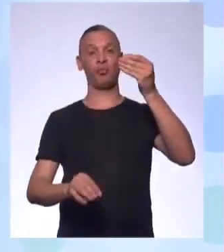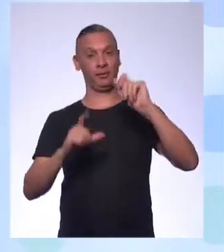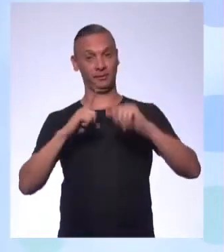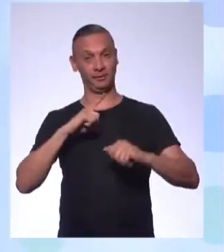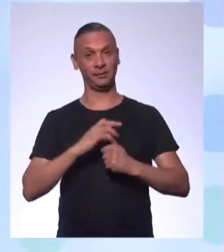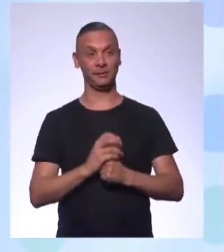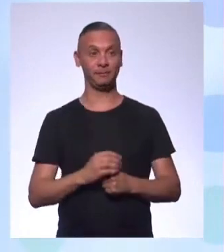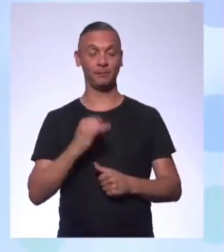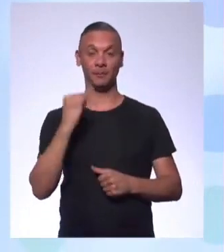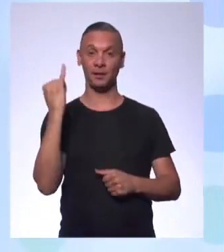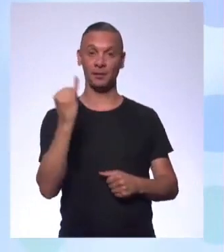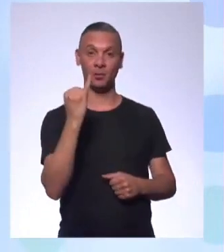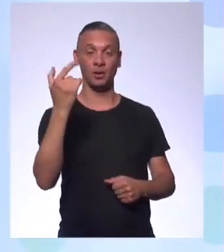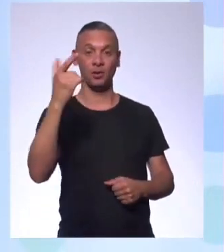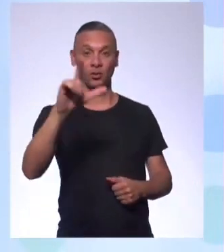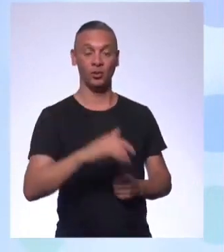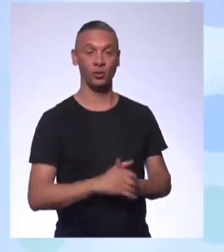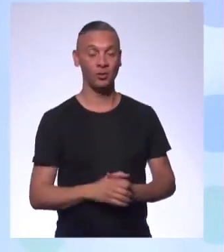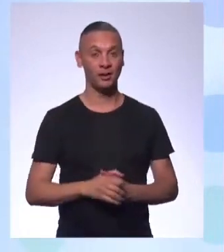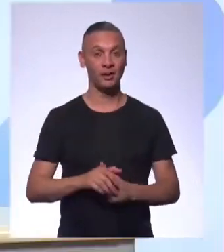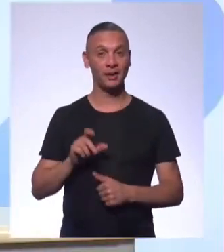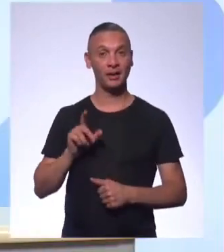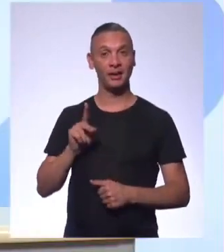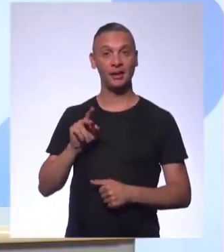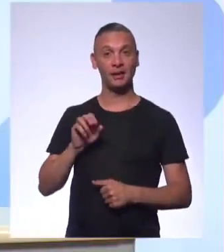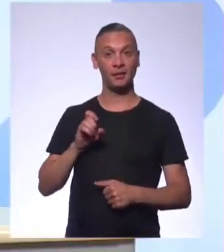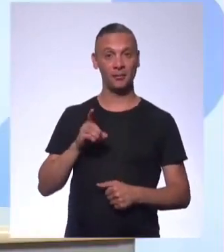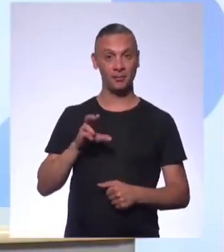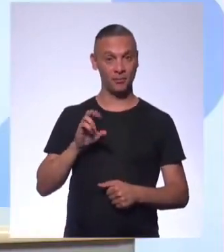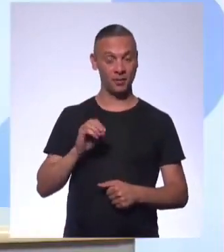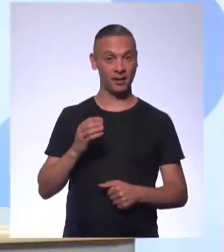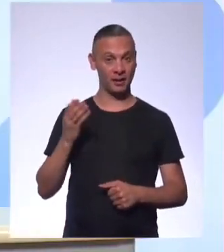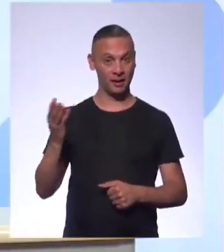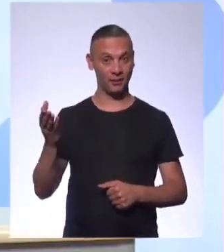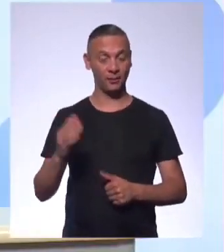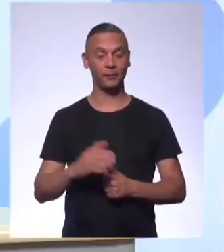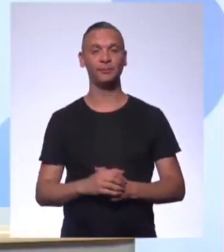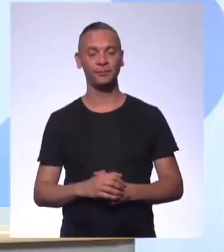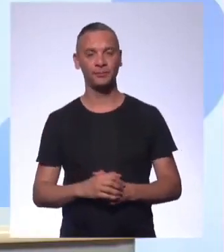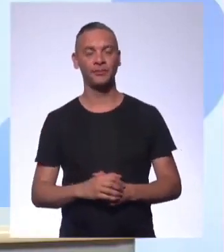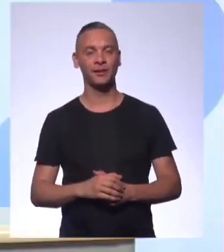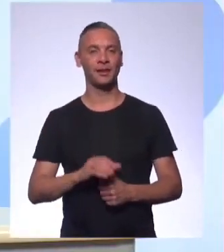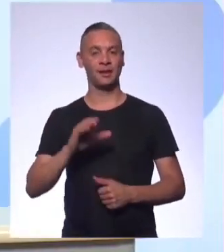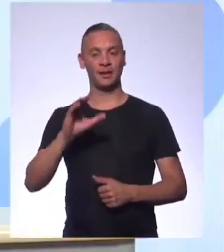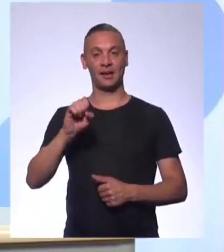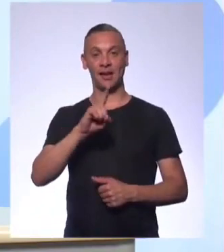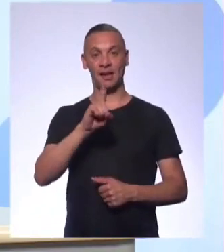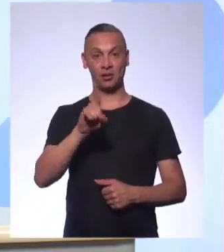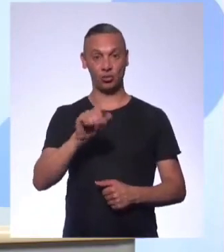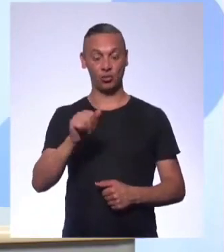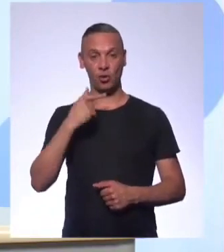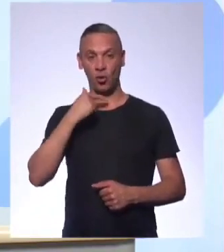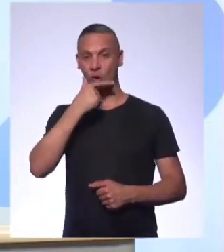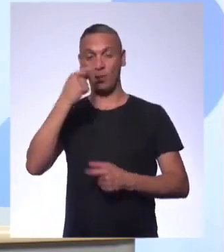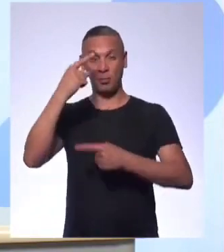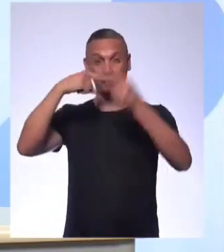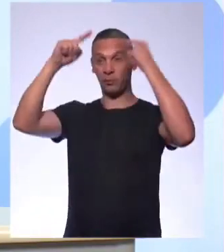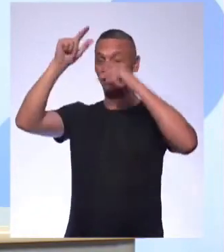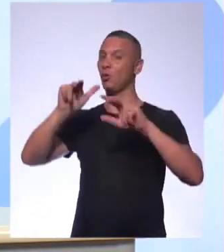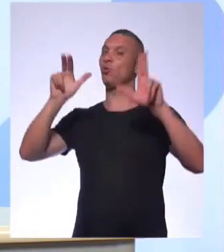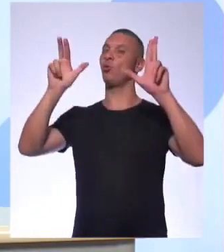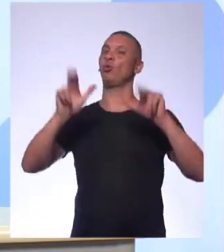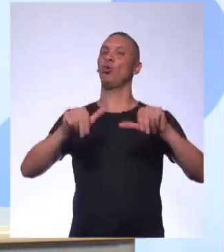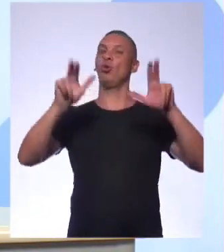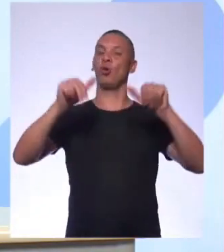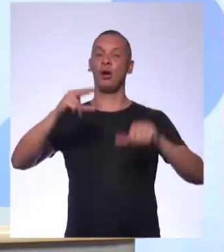Outra coisa importante... Chega do Pedro, que eu pedi para ele falar, por favor, e tá aqui, vamos lá. É Cazuza, um homem que nunca teve sucesso na vida e traz lembranças da infância do